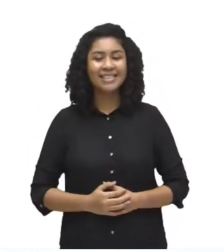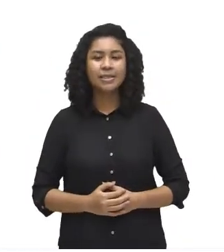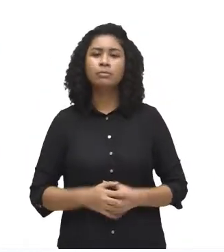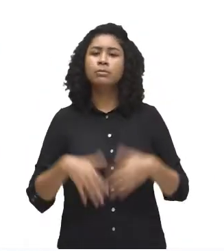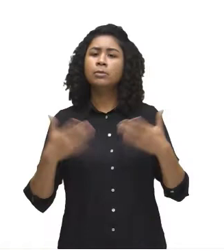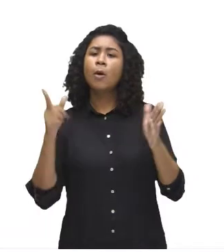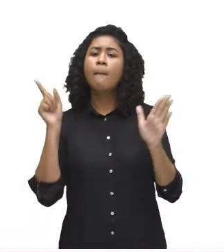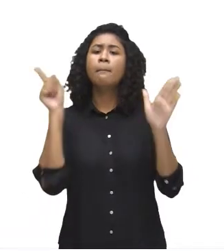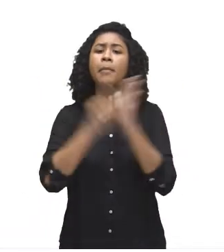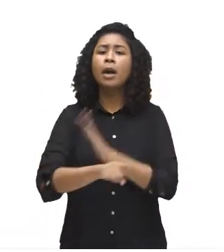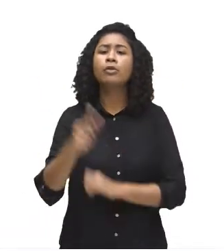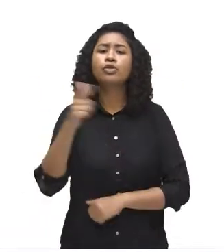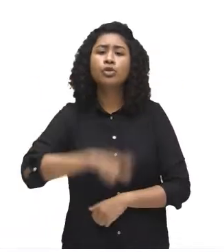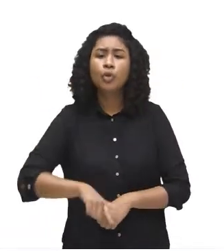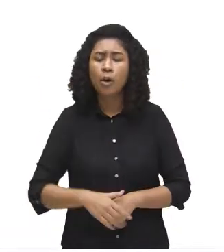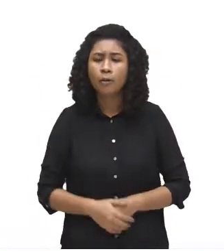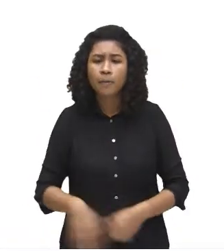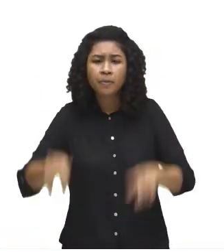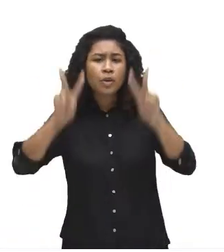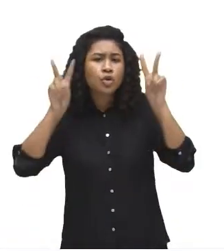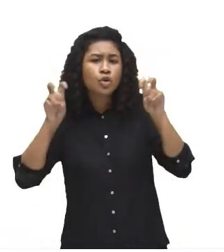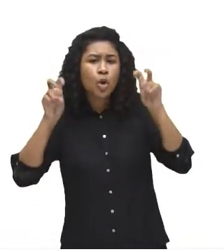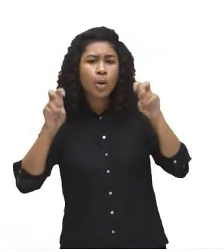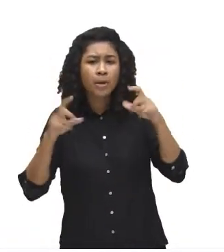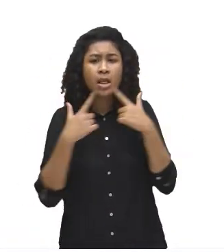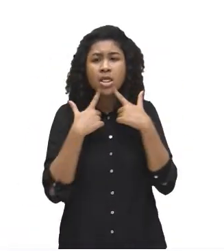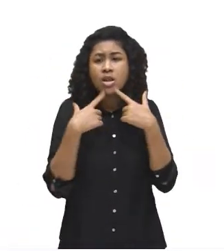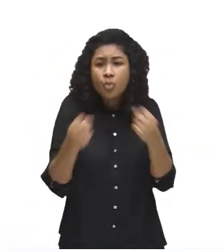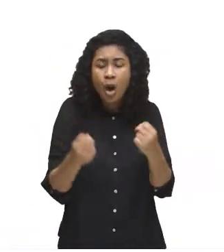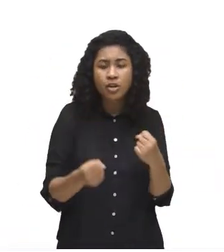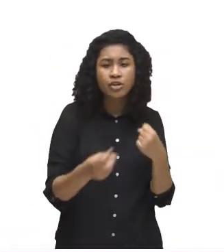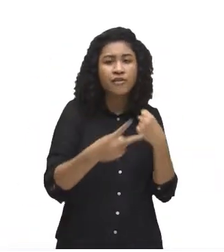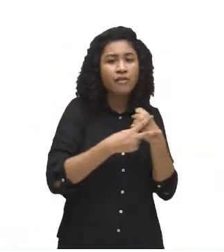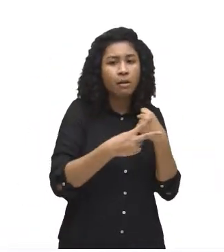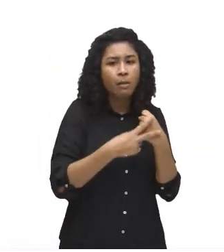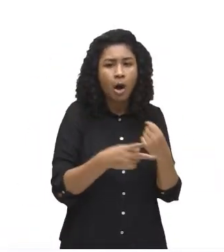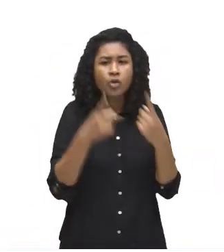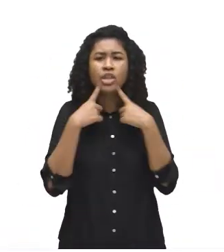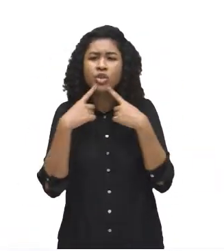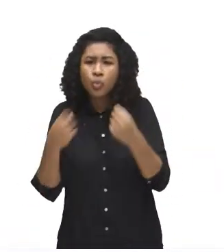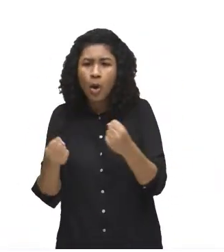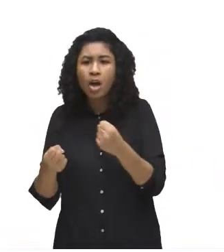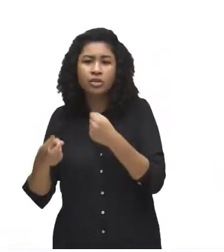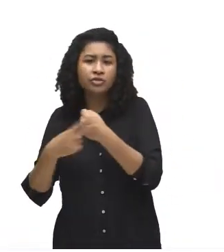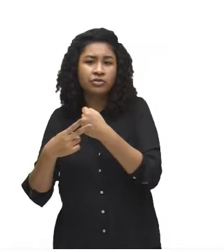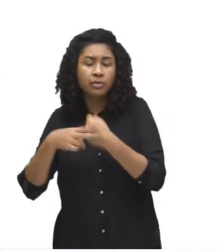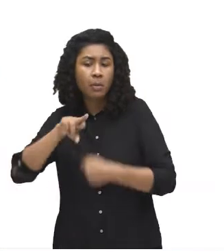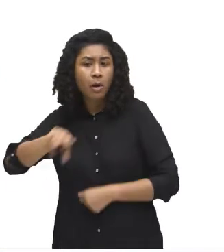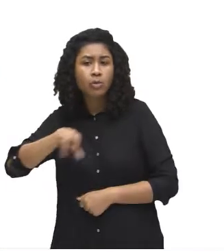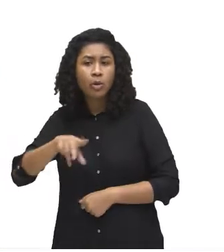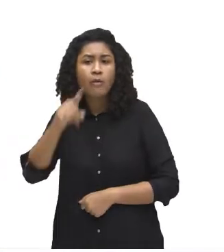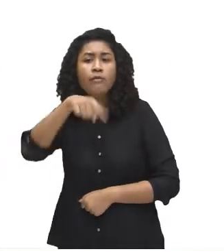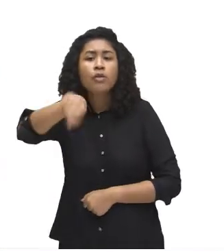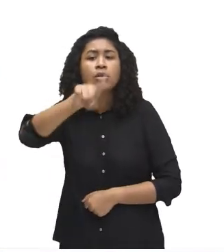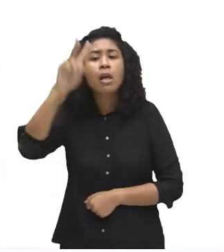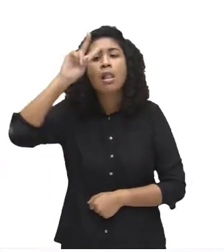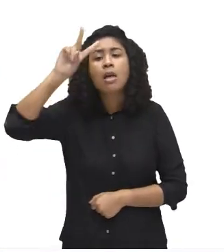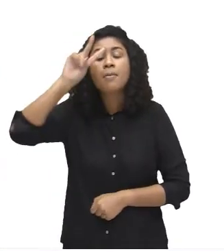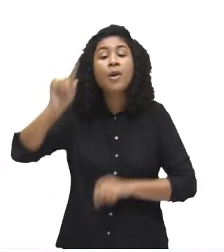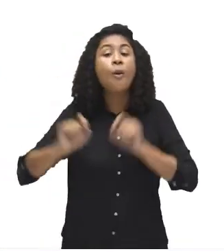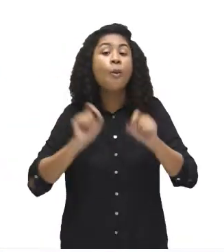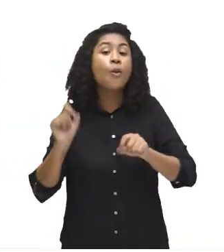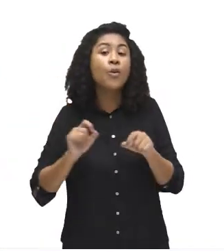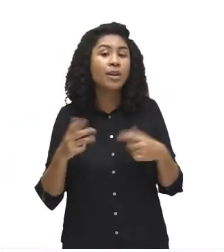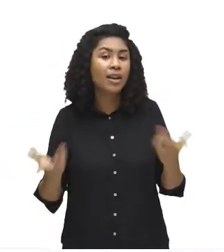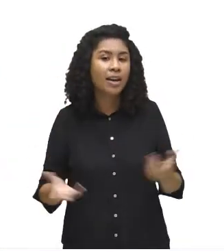que você lembra sobre linguagem verbal e sobre linguagem não verbal? O que você lembra em relação a isso?